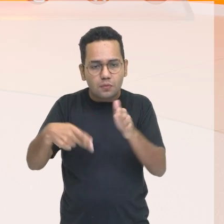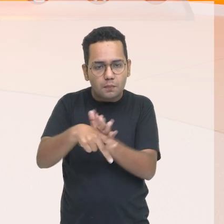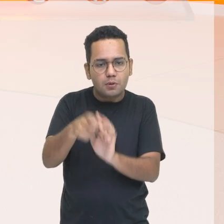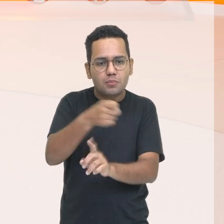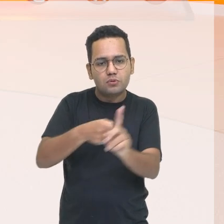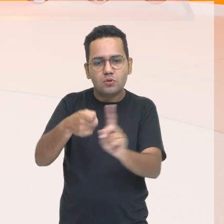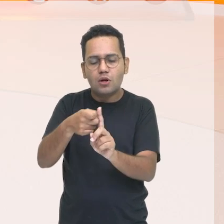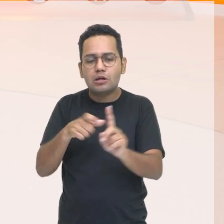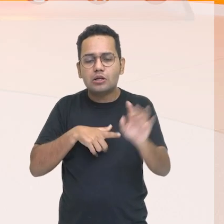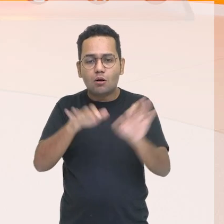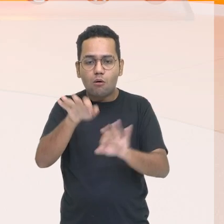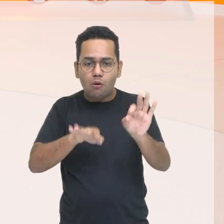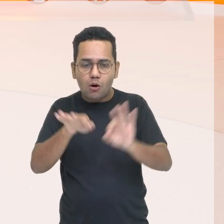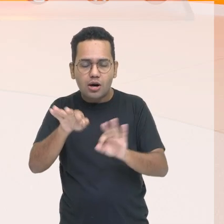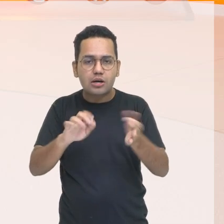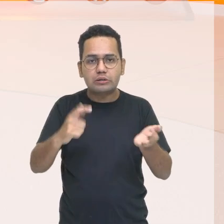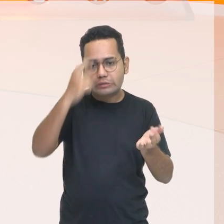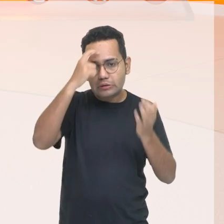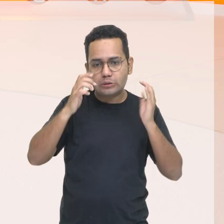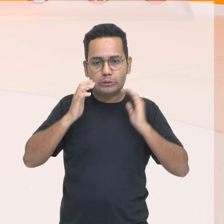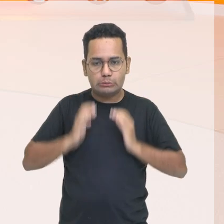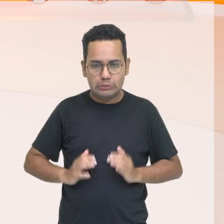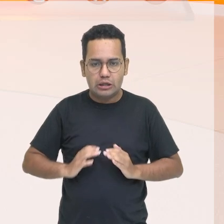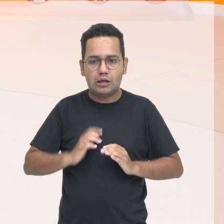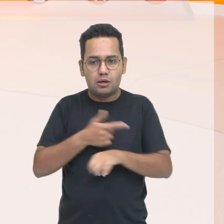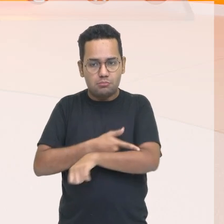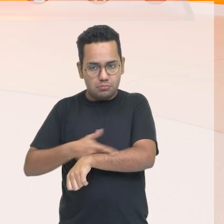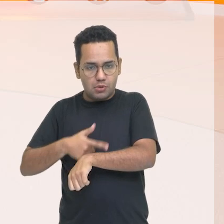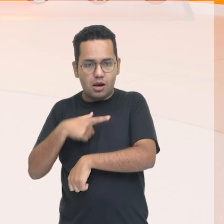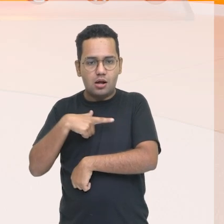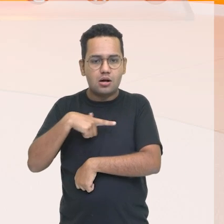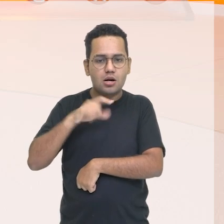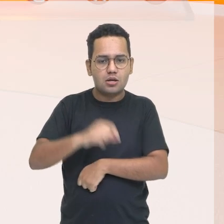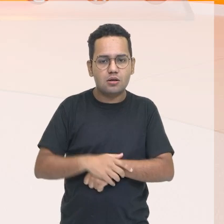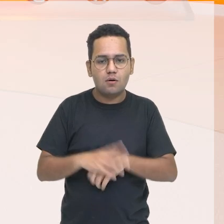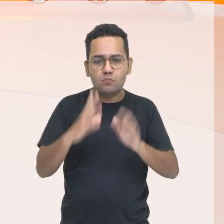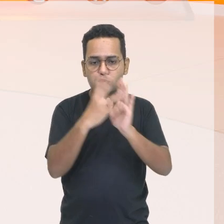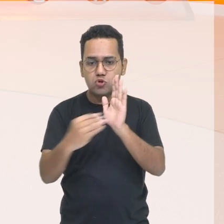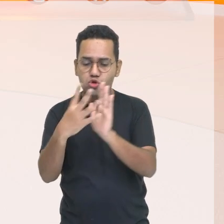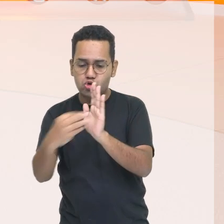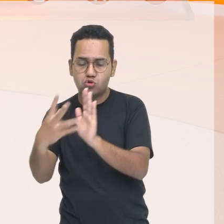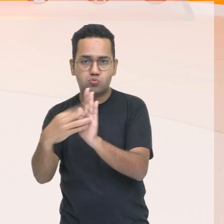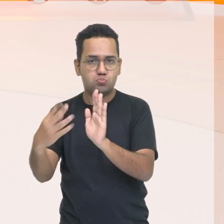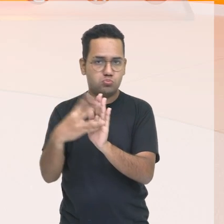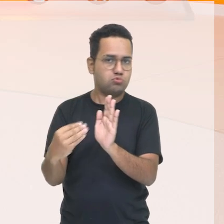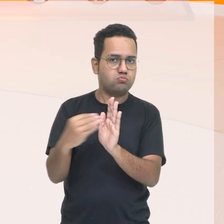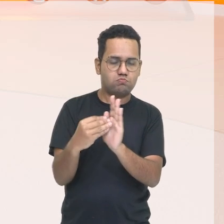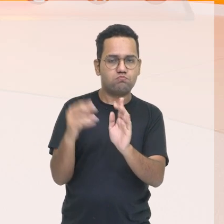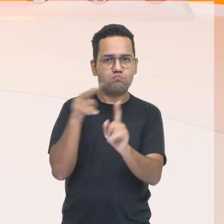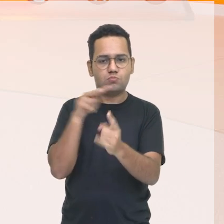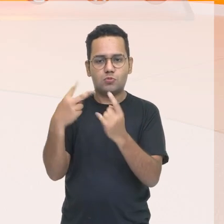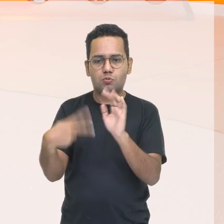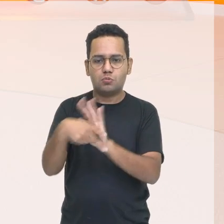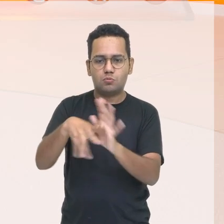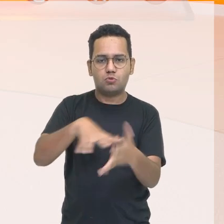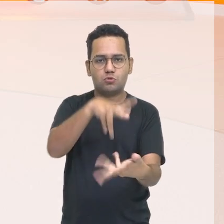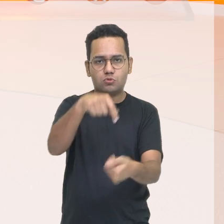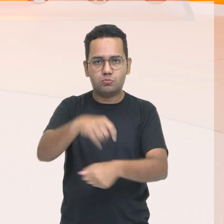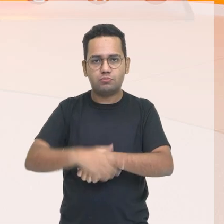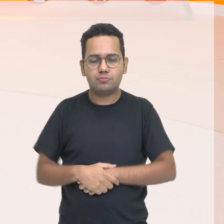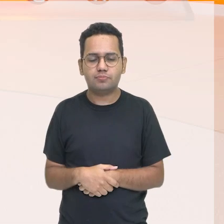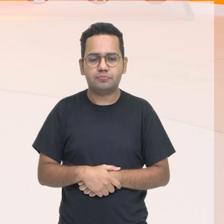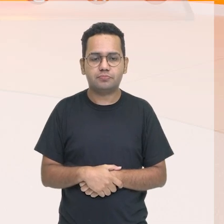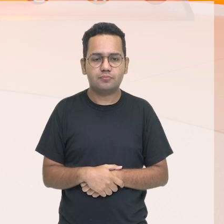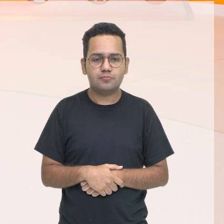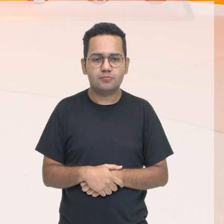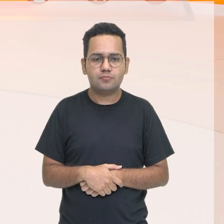de comportamento que produzam ou reproduzam determinado modo de perceber o mundo. Então, isso é muito